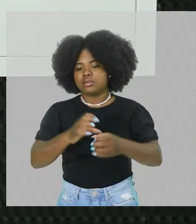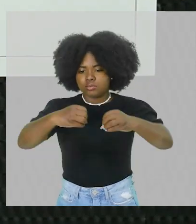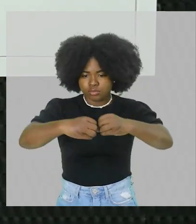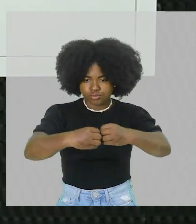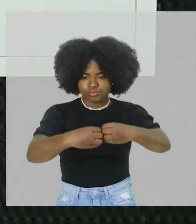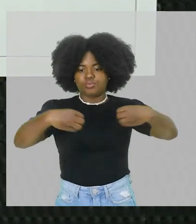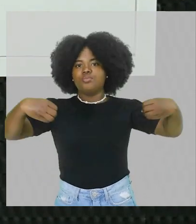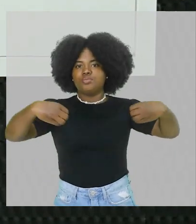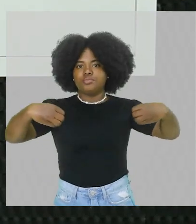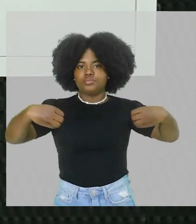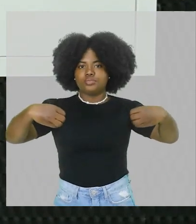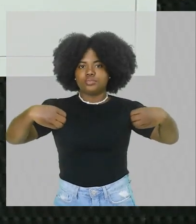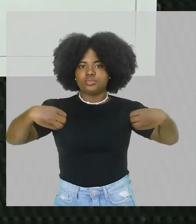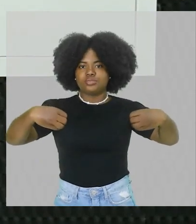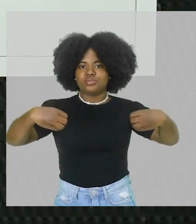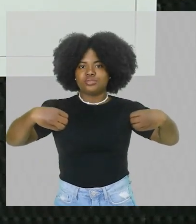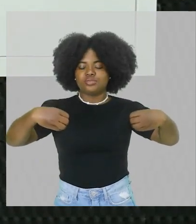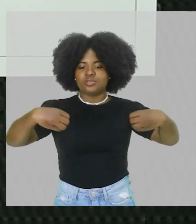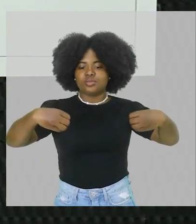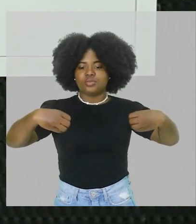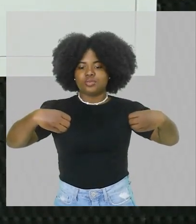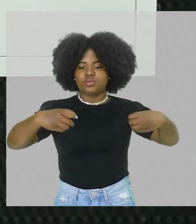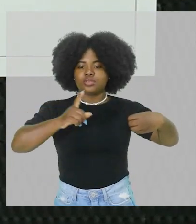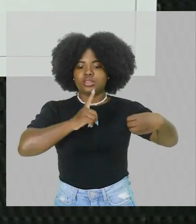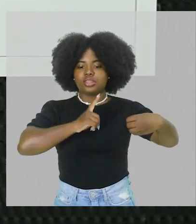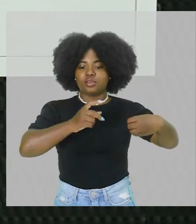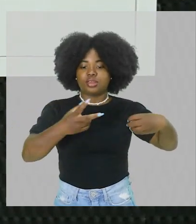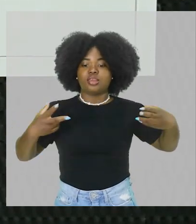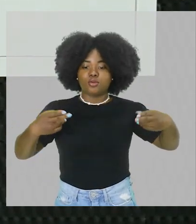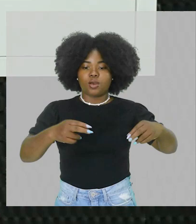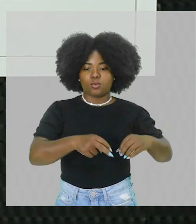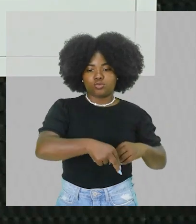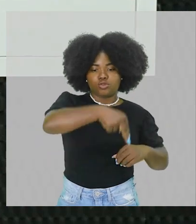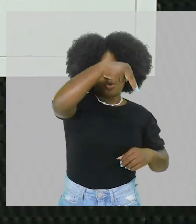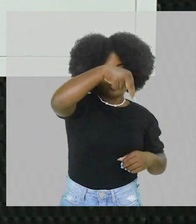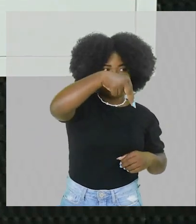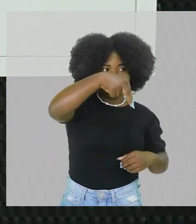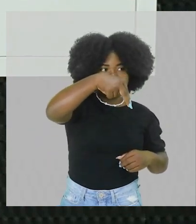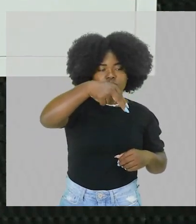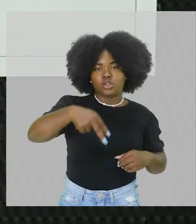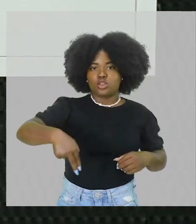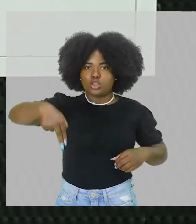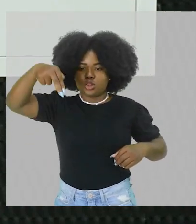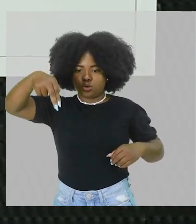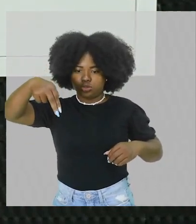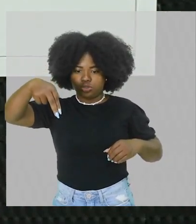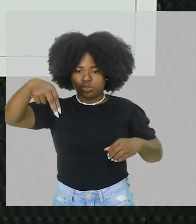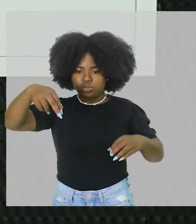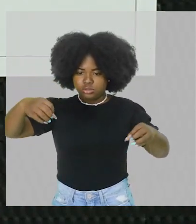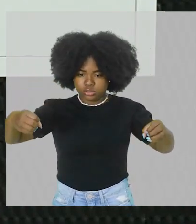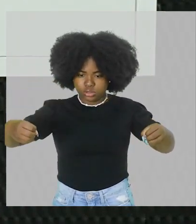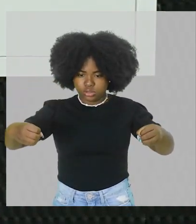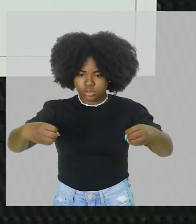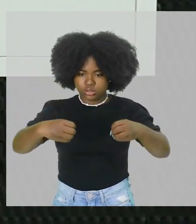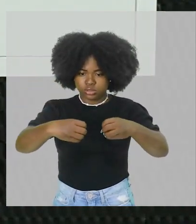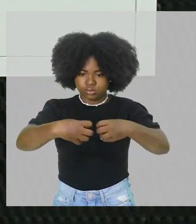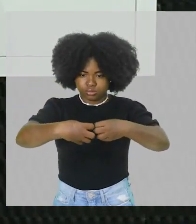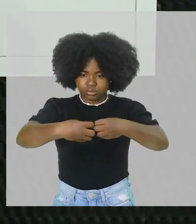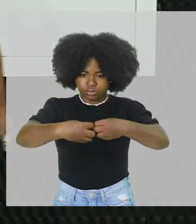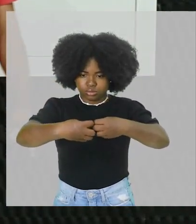norte ou sul com sul, ok?